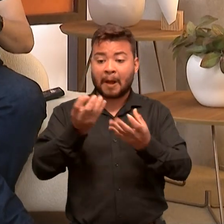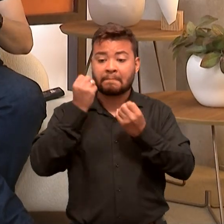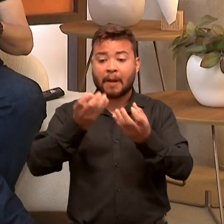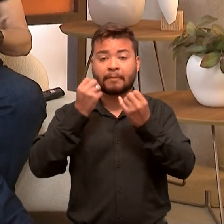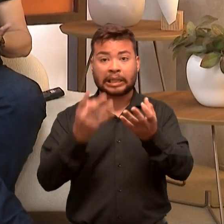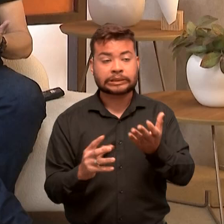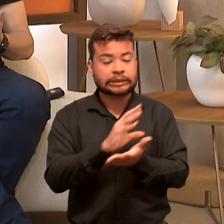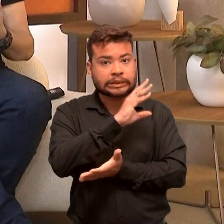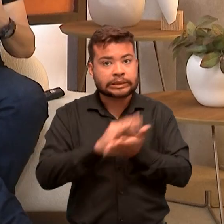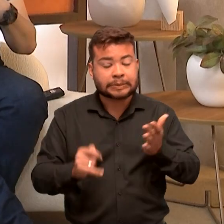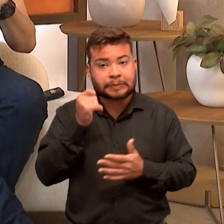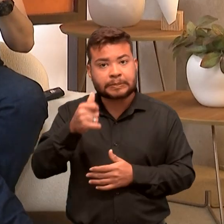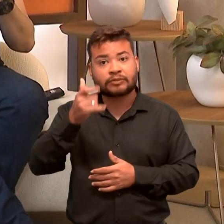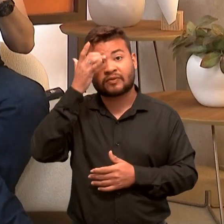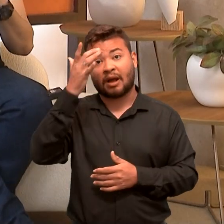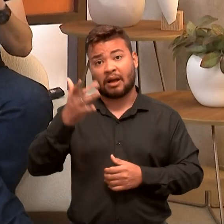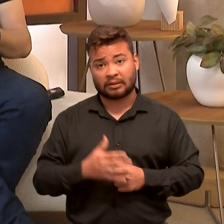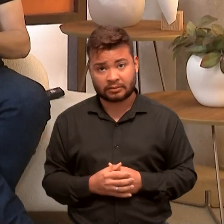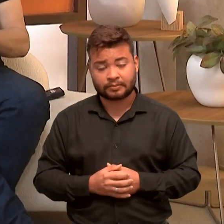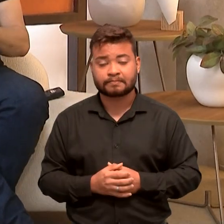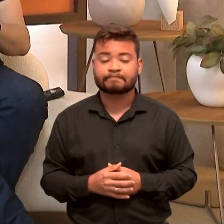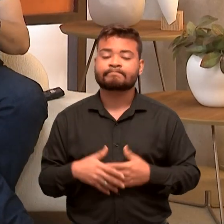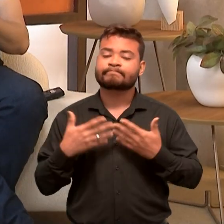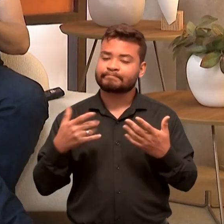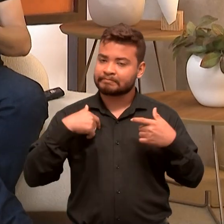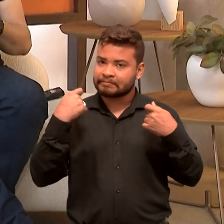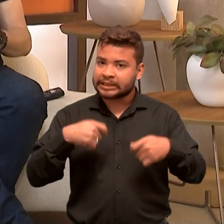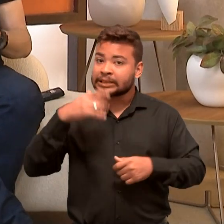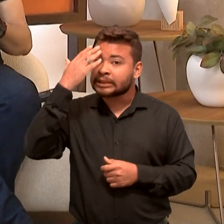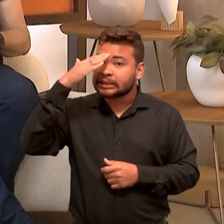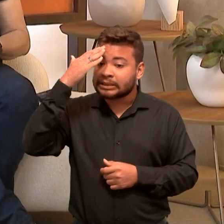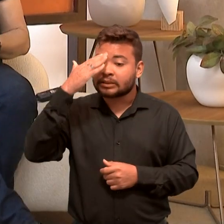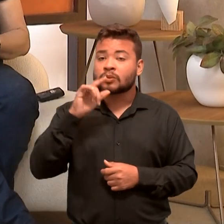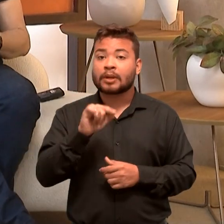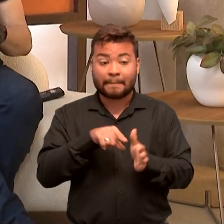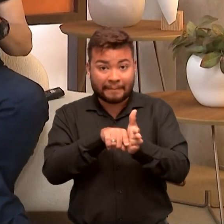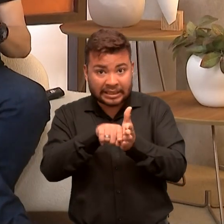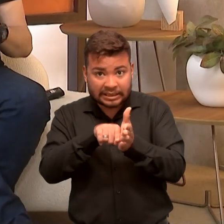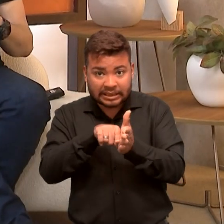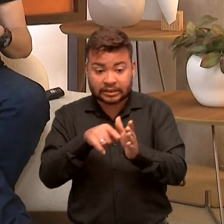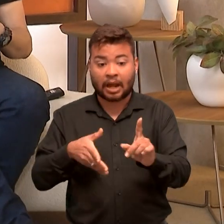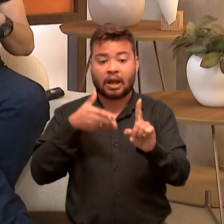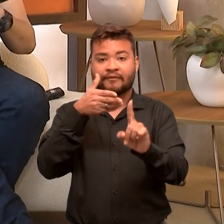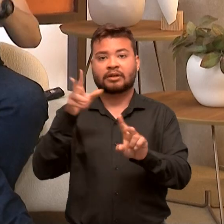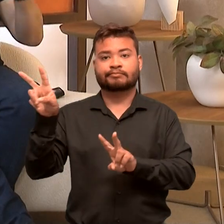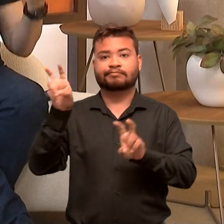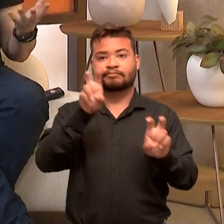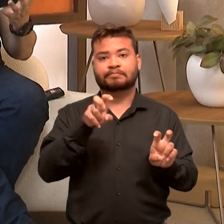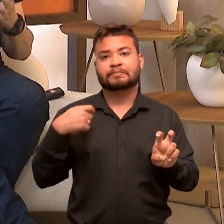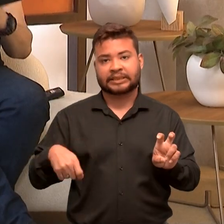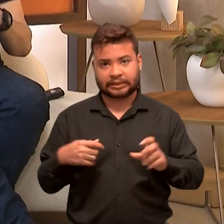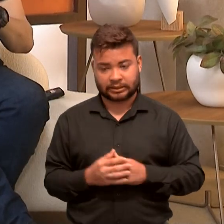plágio é muito grande. Então, saber entender que a gente tem que citar as pesquisas, porque a gente não parte do nada, a